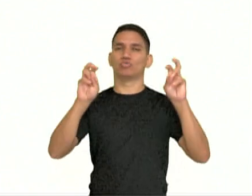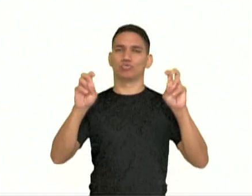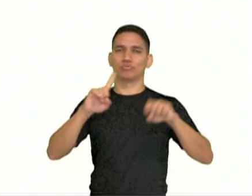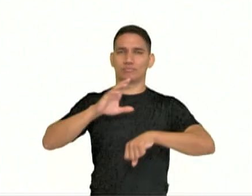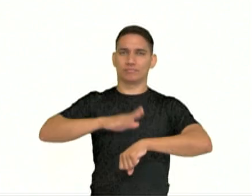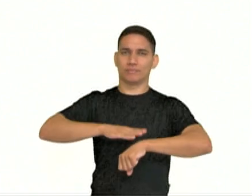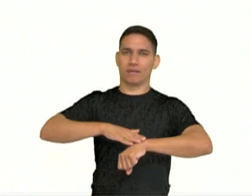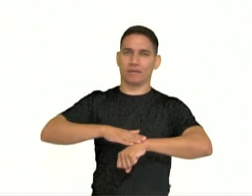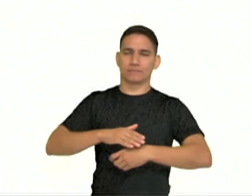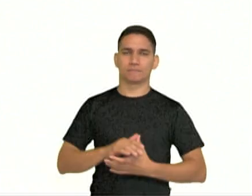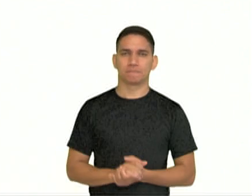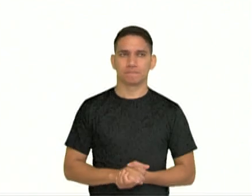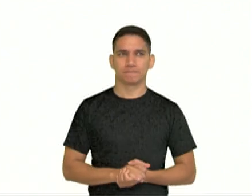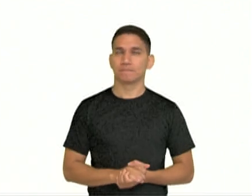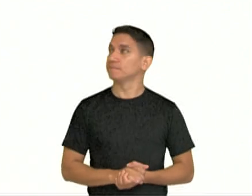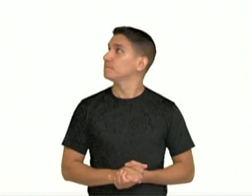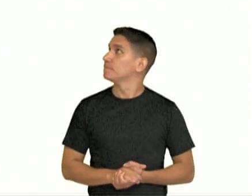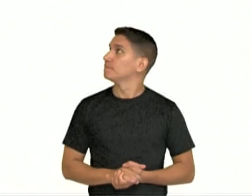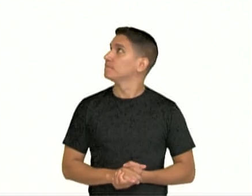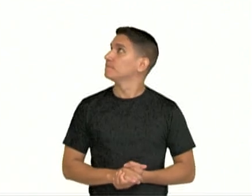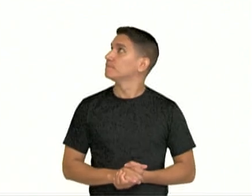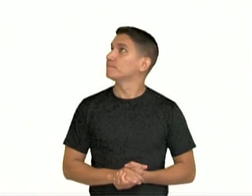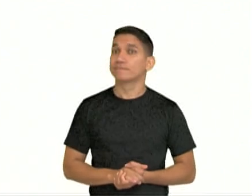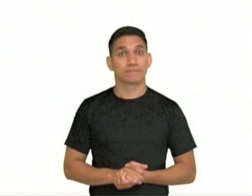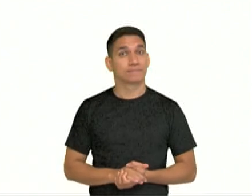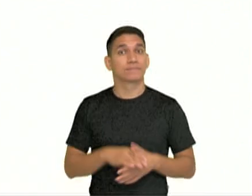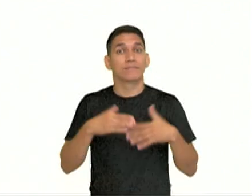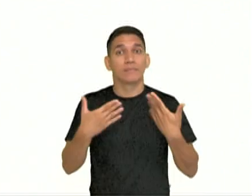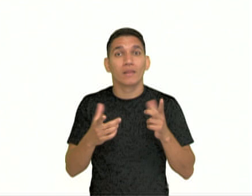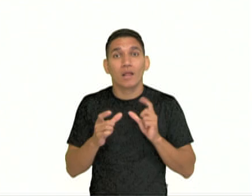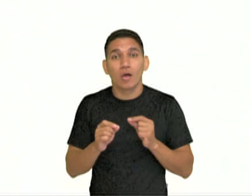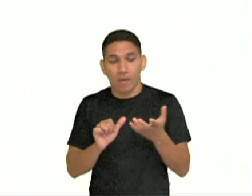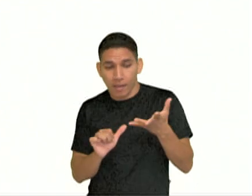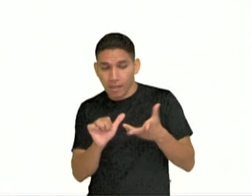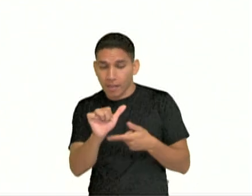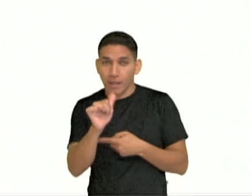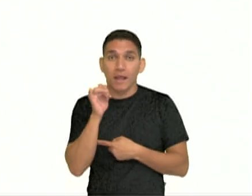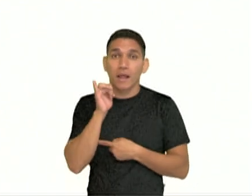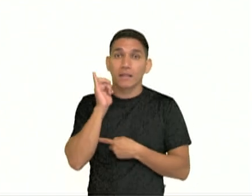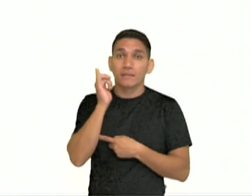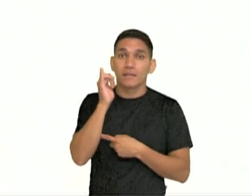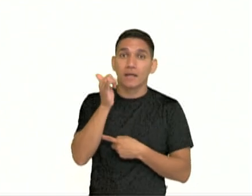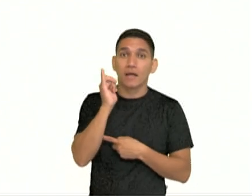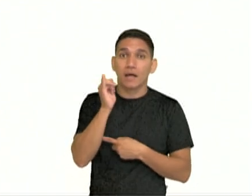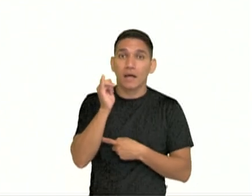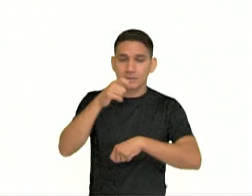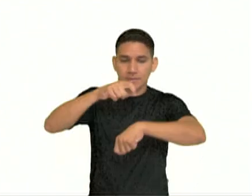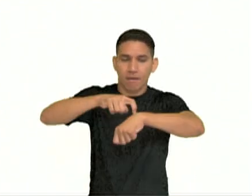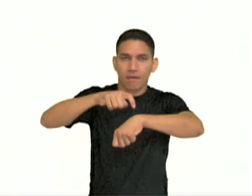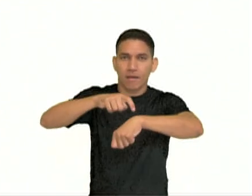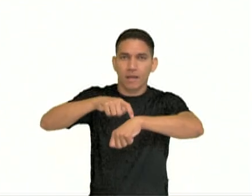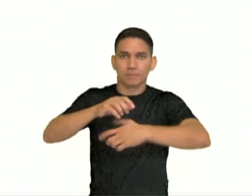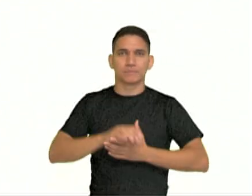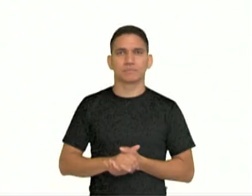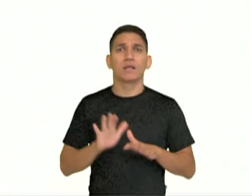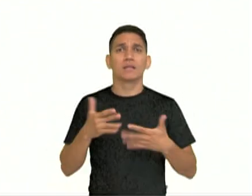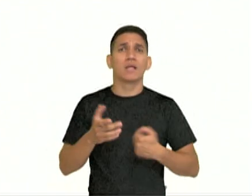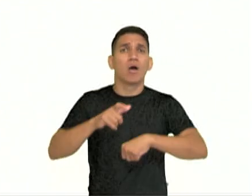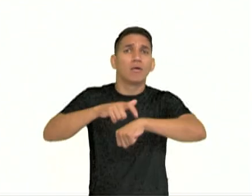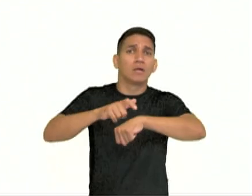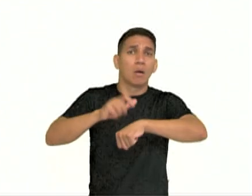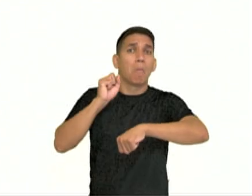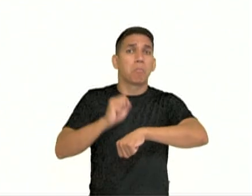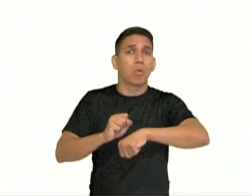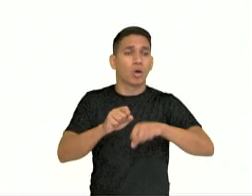tempo, beleza? Vamos falar sobre o elemento de narrativa tempo, né? Então o tempo ele pode